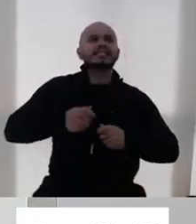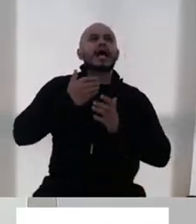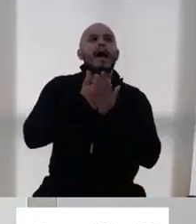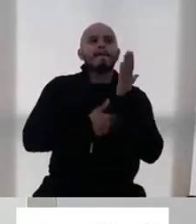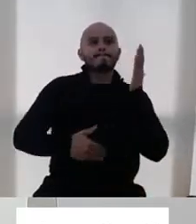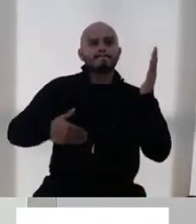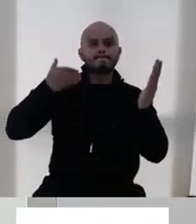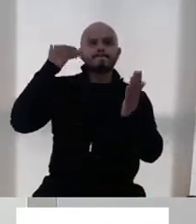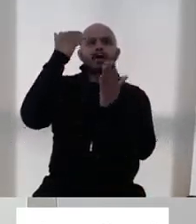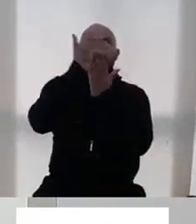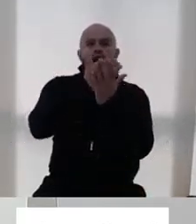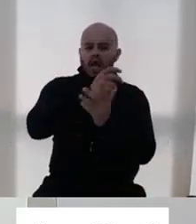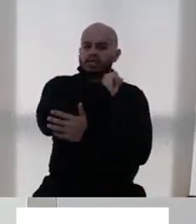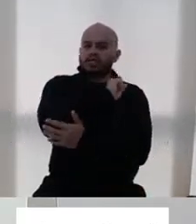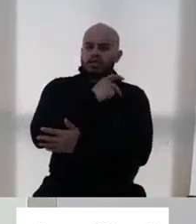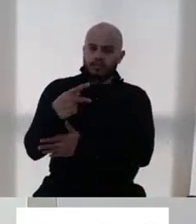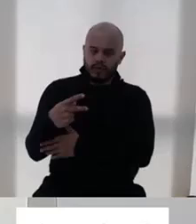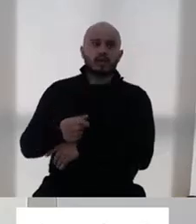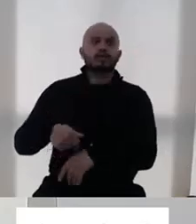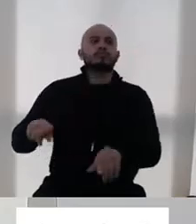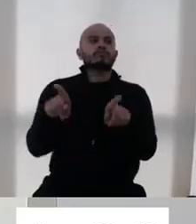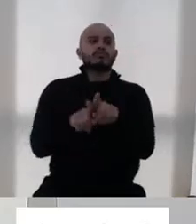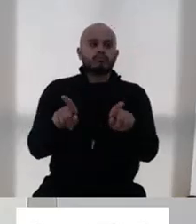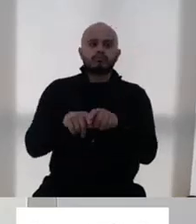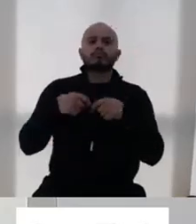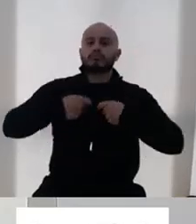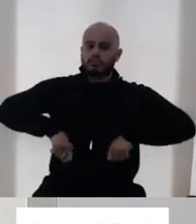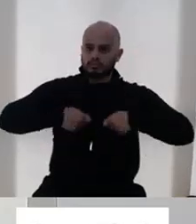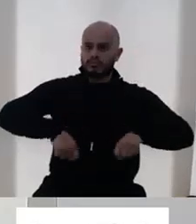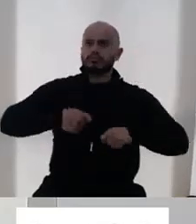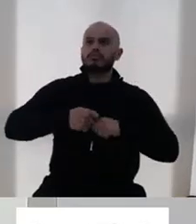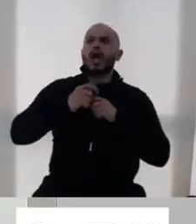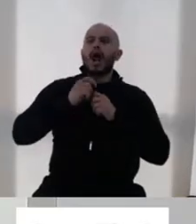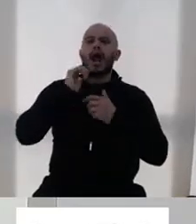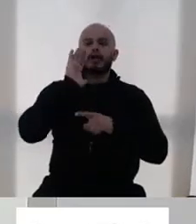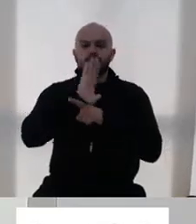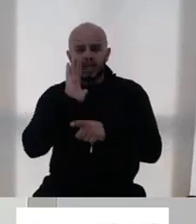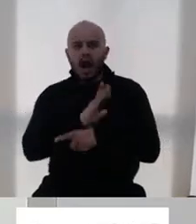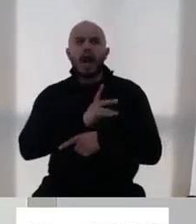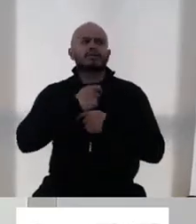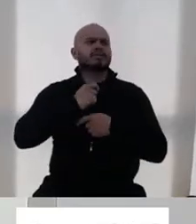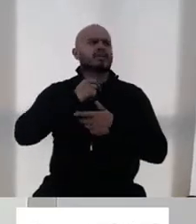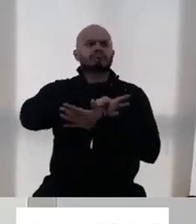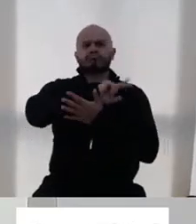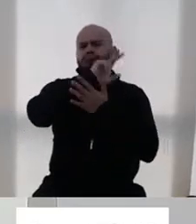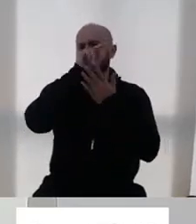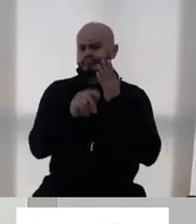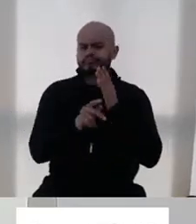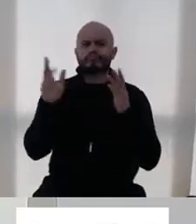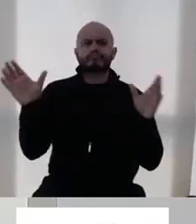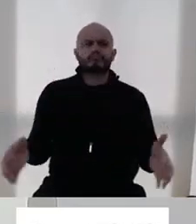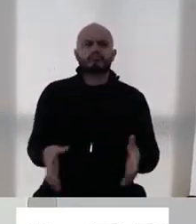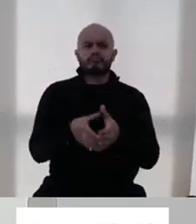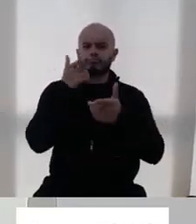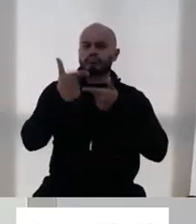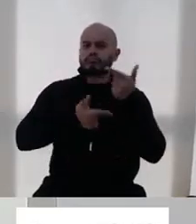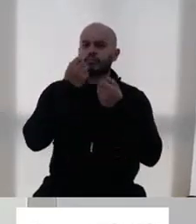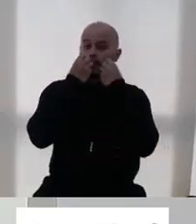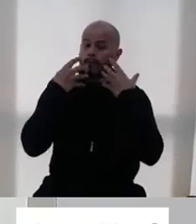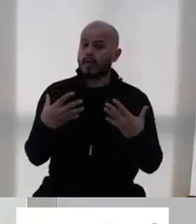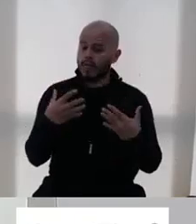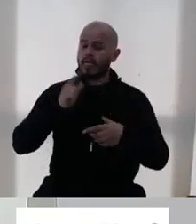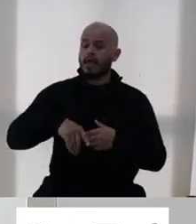mais auxiliares, de mais oficiais. Nós precisamos de muita coisa ainda. É um caminho que a gente tem que traçar